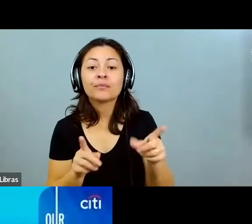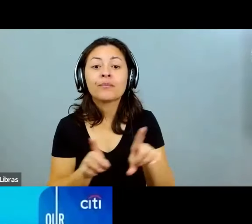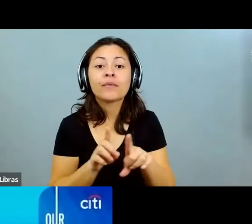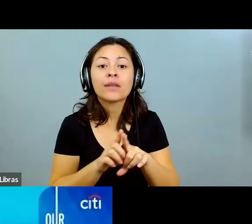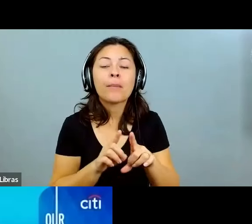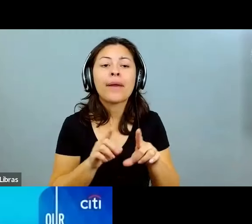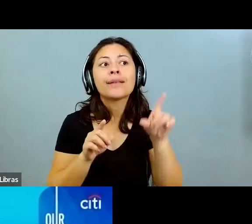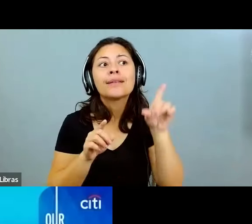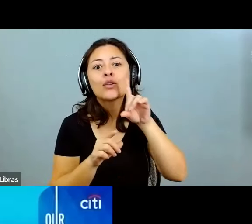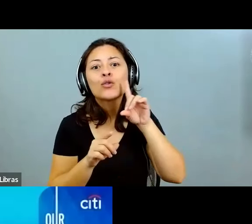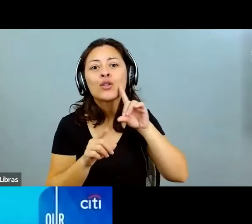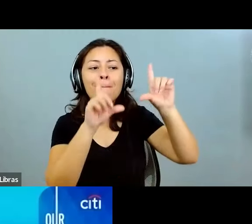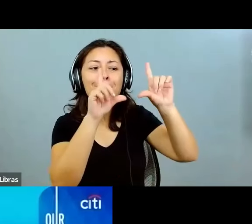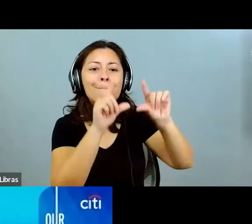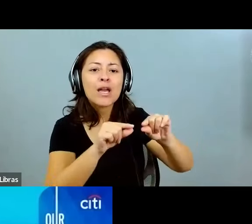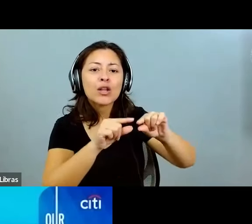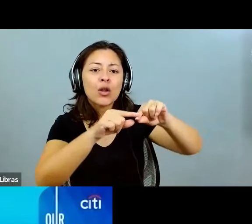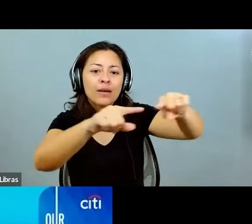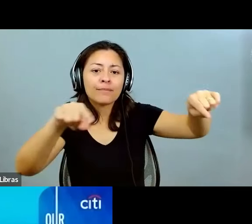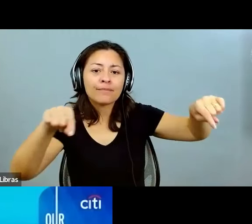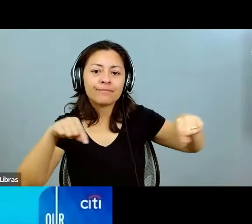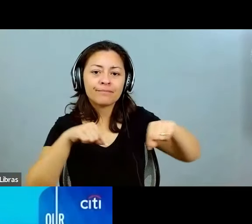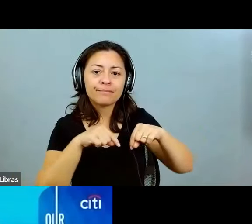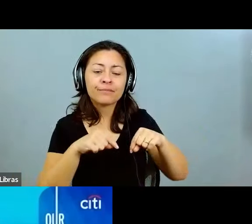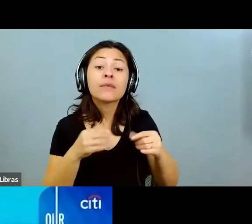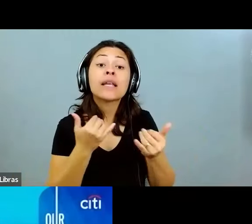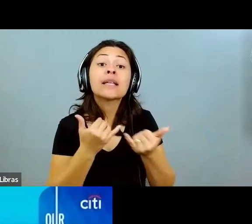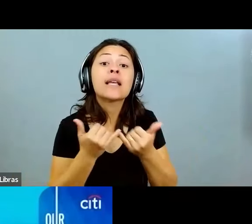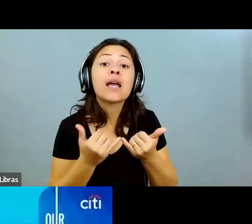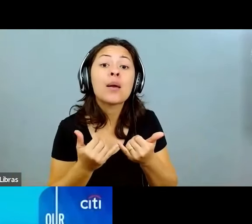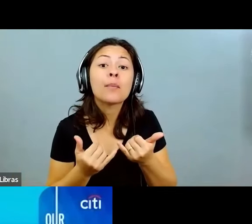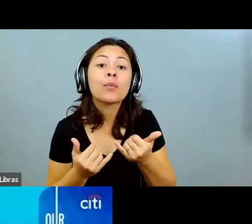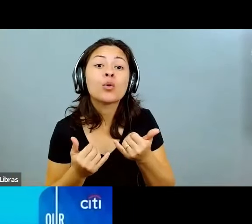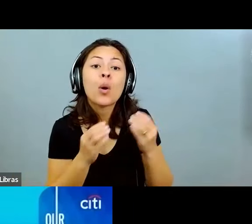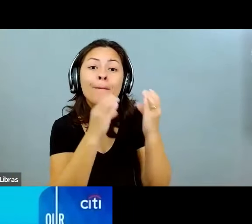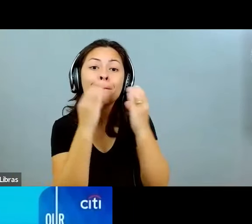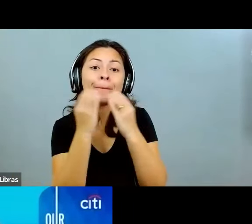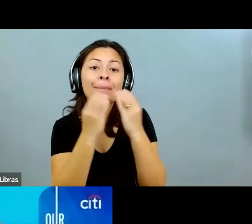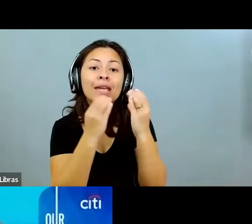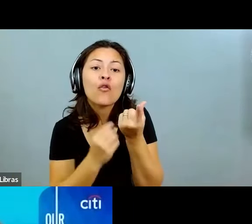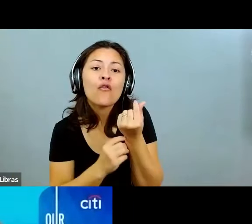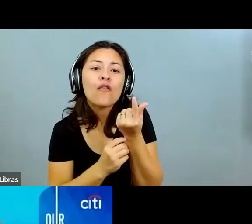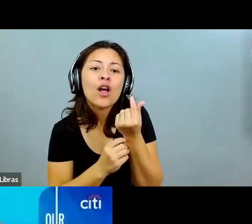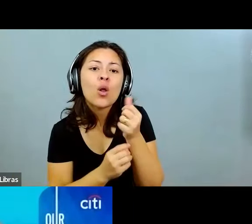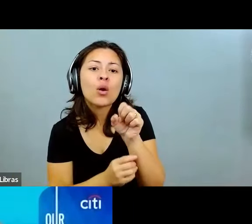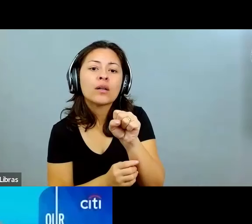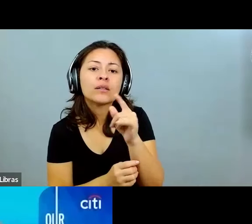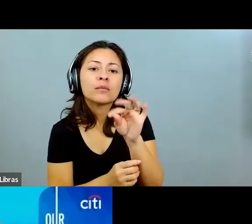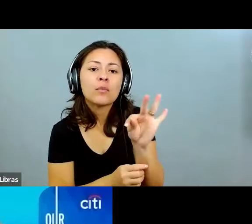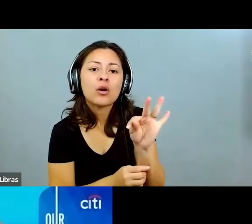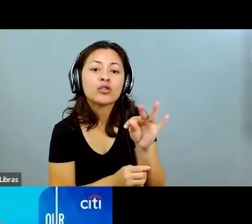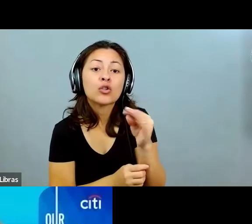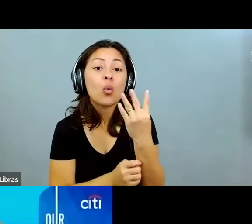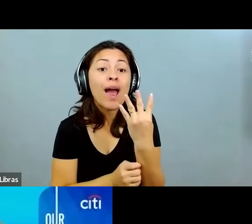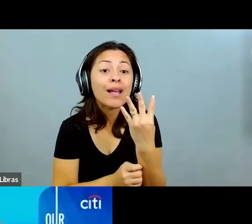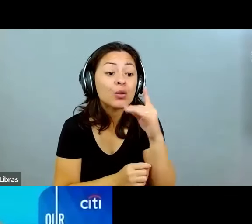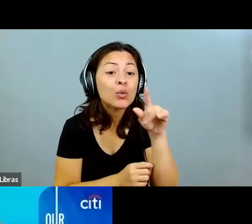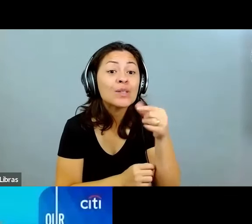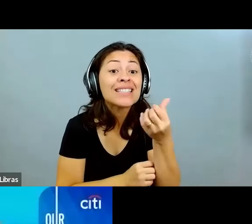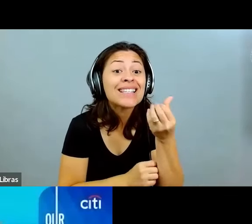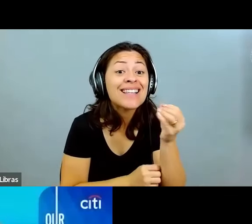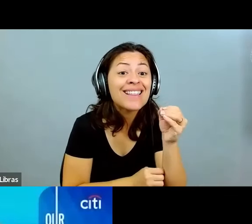então tanto que o preço outro outro variável no caso do milho o preço Spot hoje tá 5 4,60 em Chicago e o